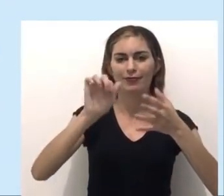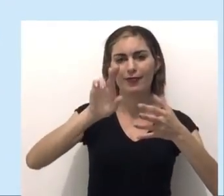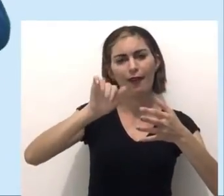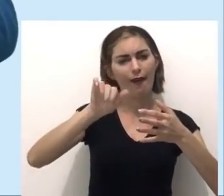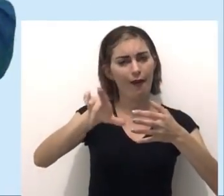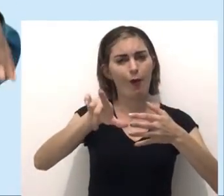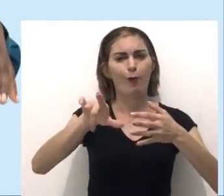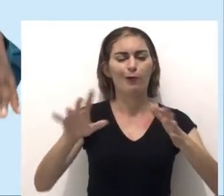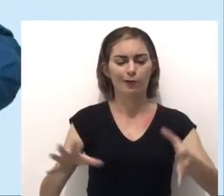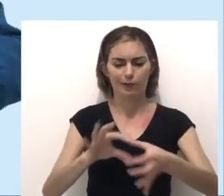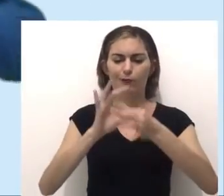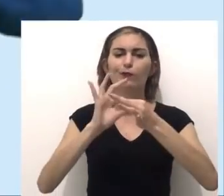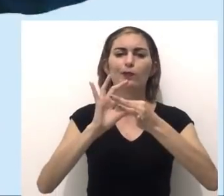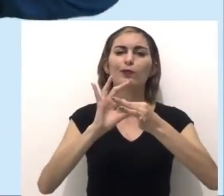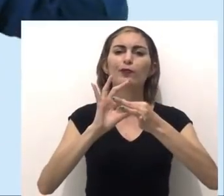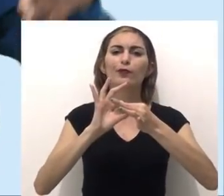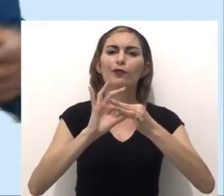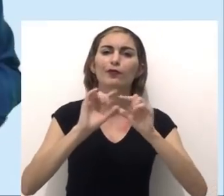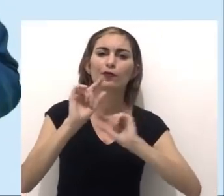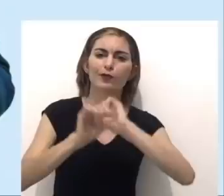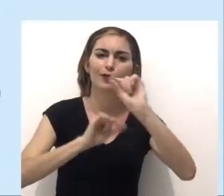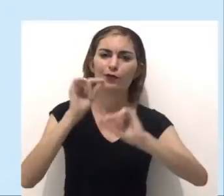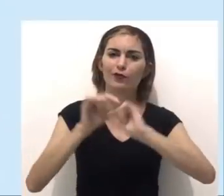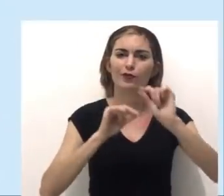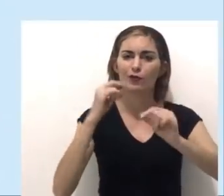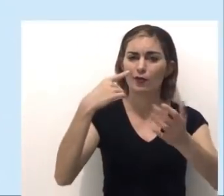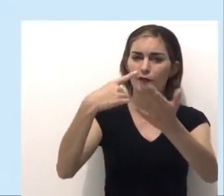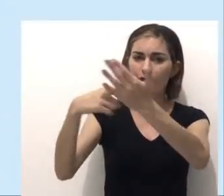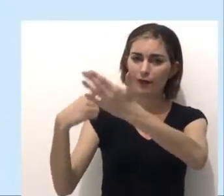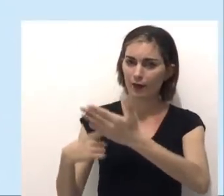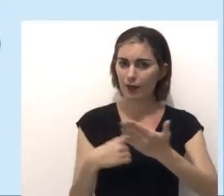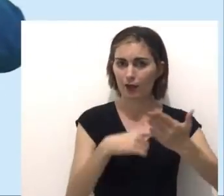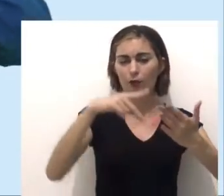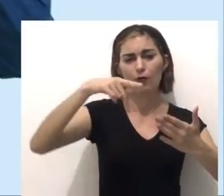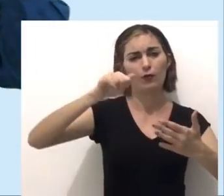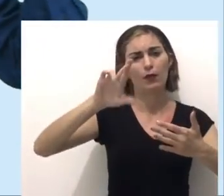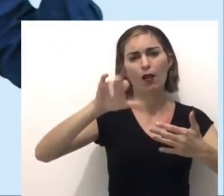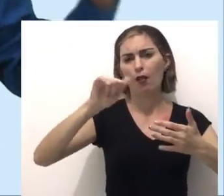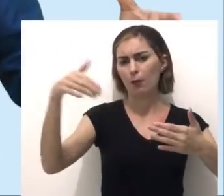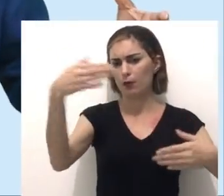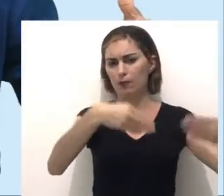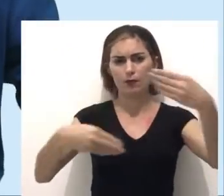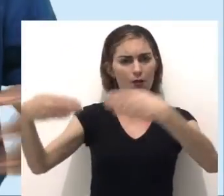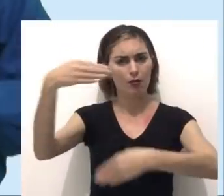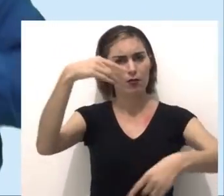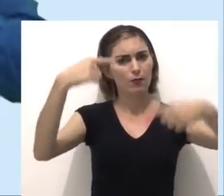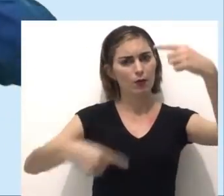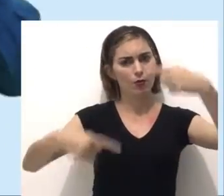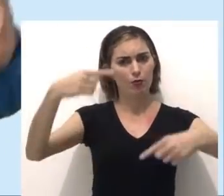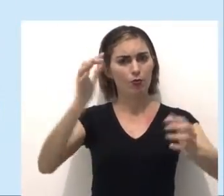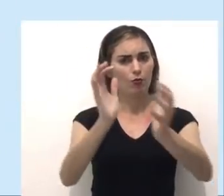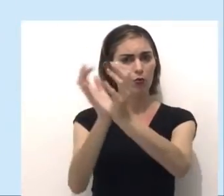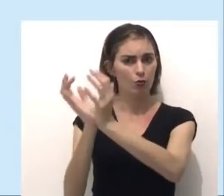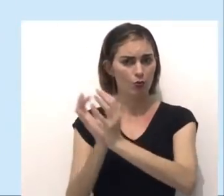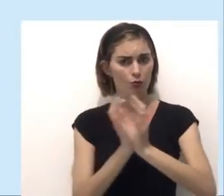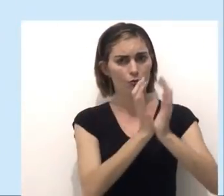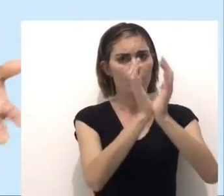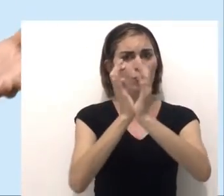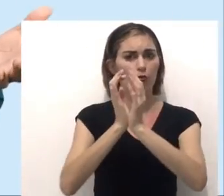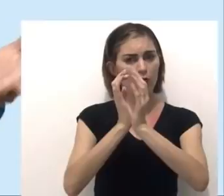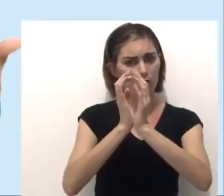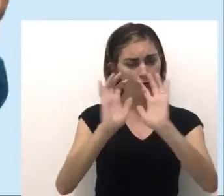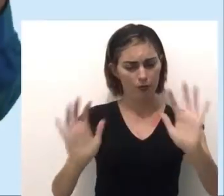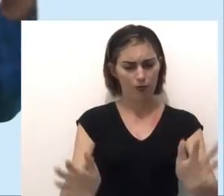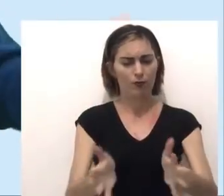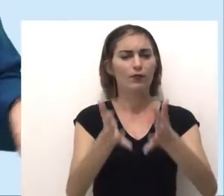Deixou um poder real, consolidando o quê? Em acordo com o parlamento, a participação política dos